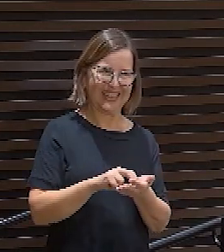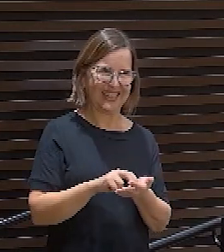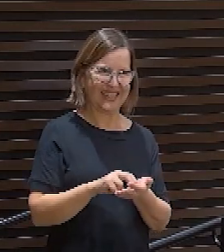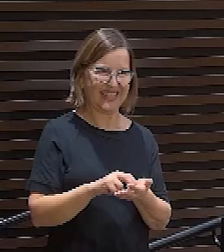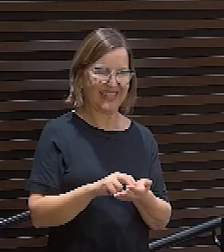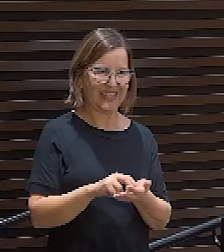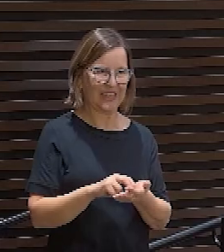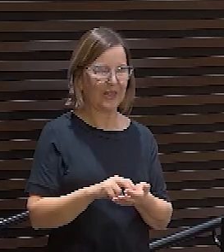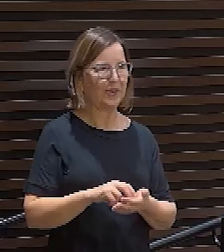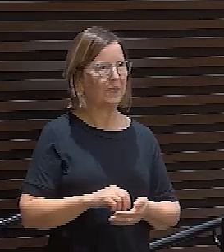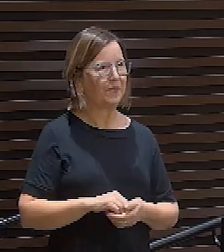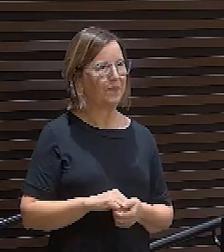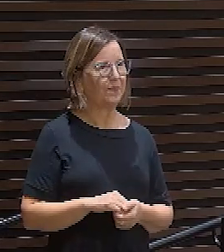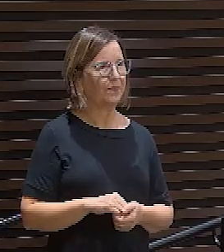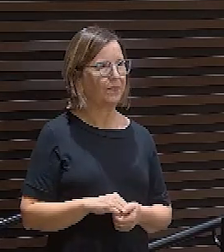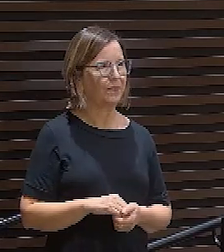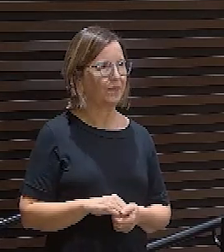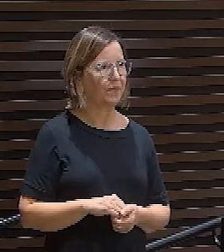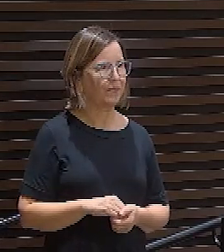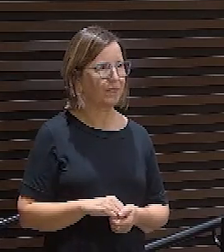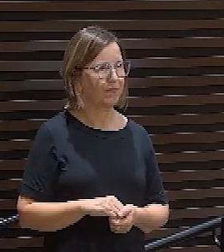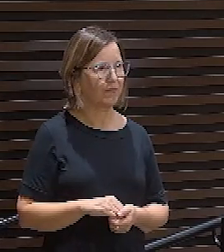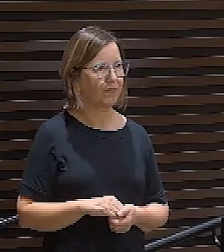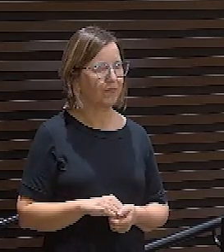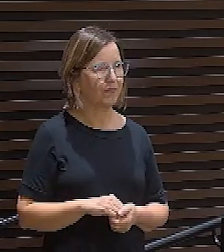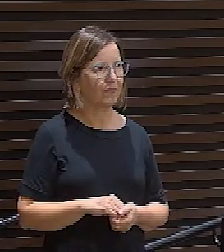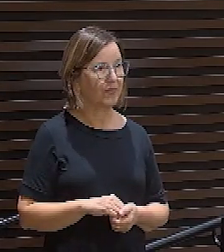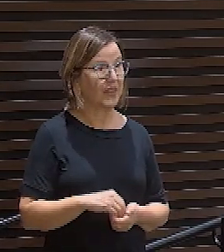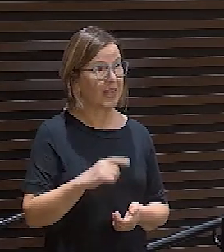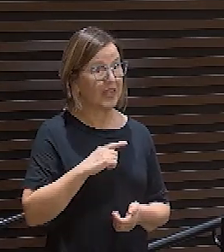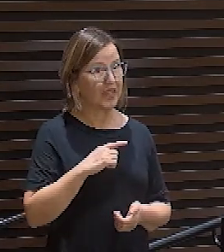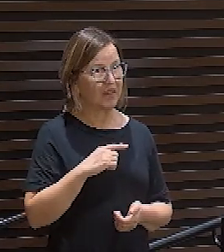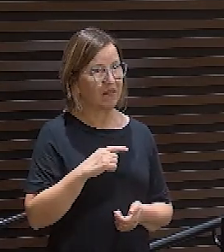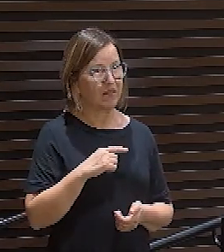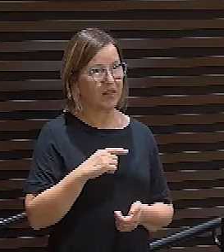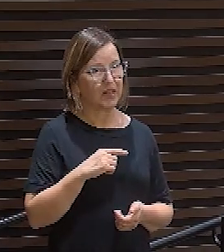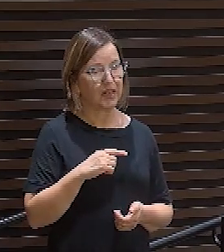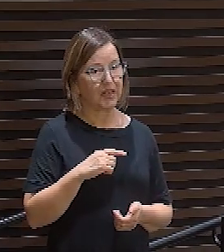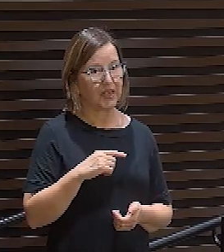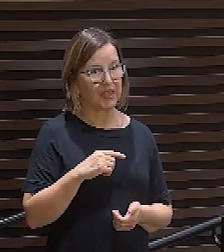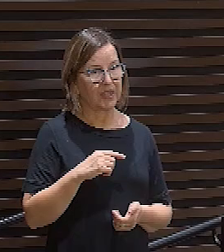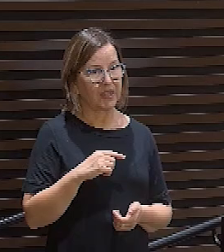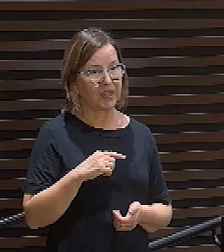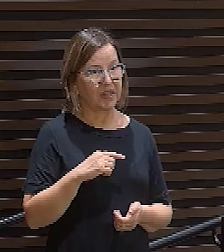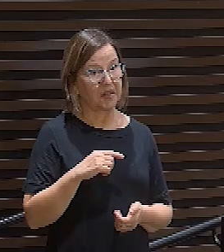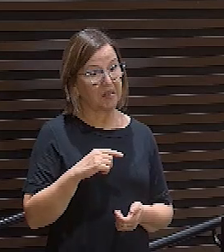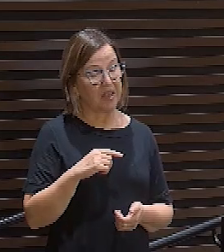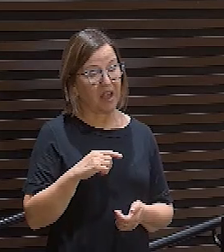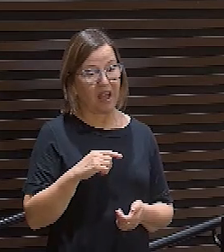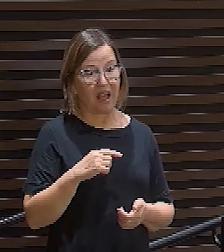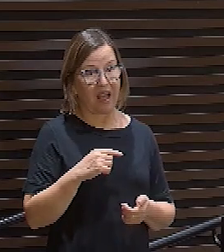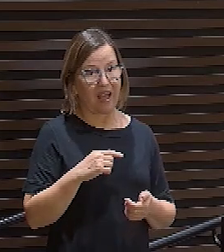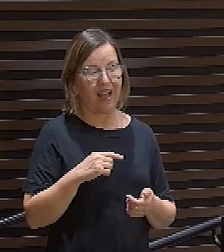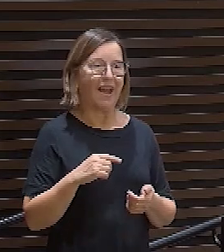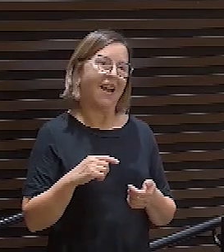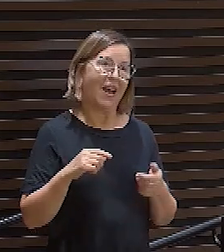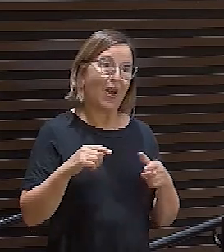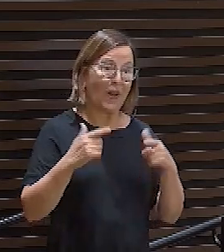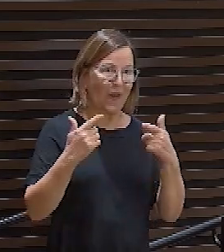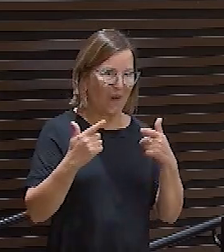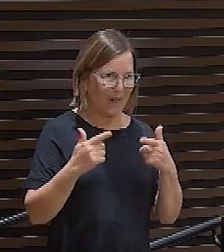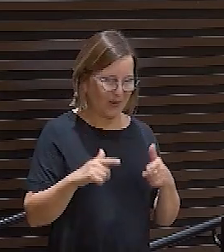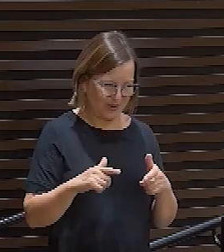E eu sempre comento, né? Em algum lugar, nesse exato momento, o sol está nascendo. Então as misericórdias do Senhor estão